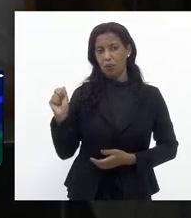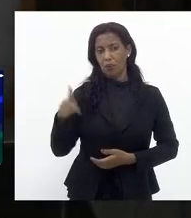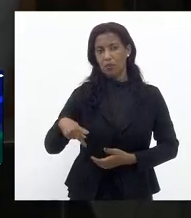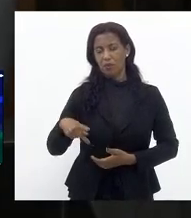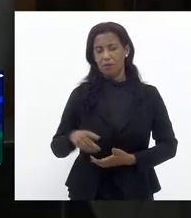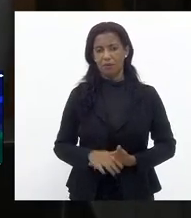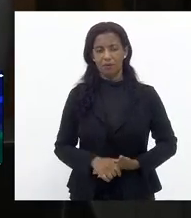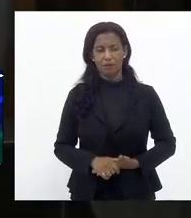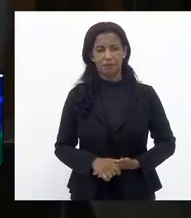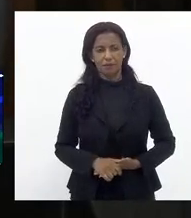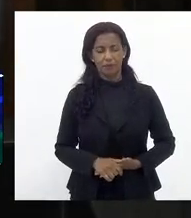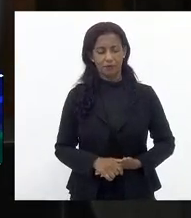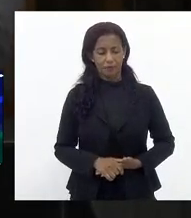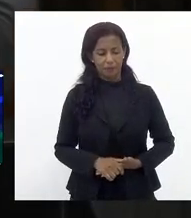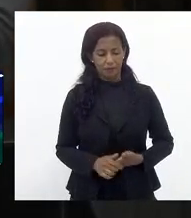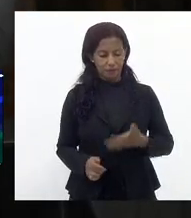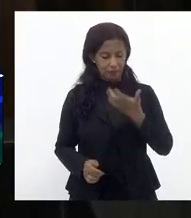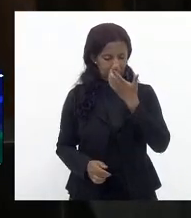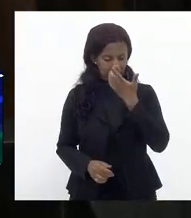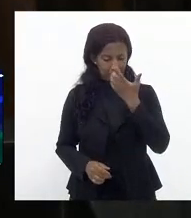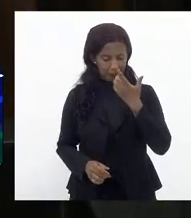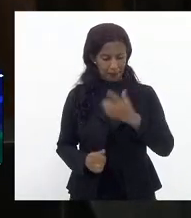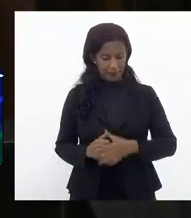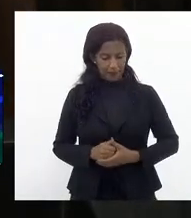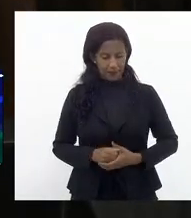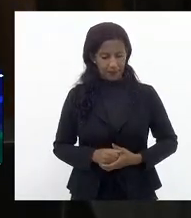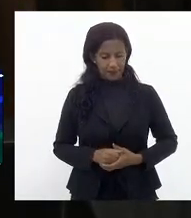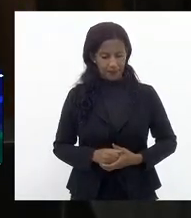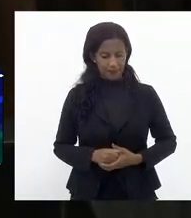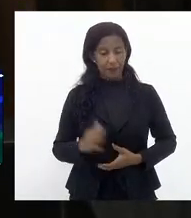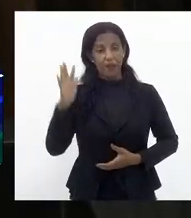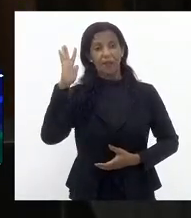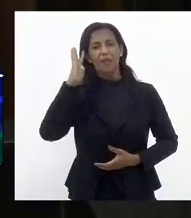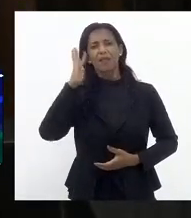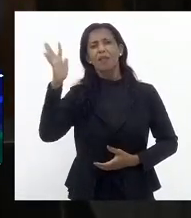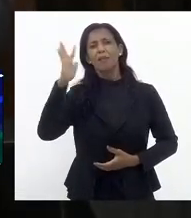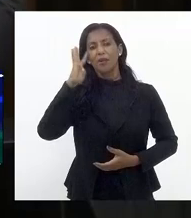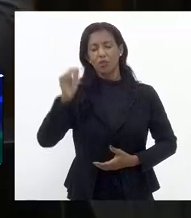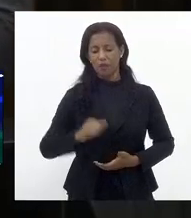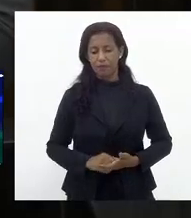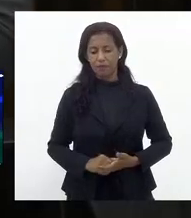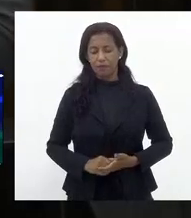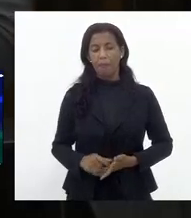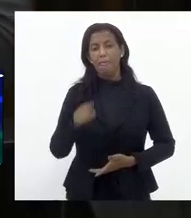aposentadoria. Imagine só, você perde seu ente querido